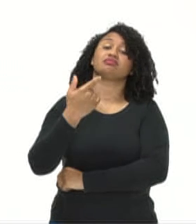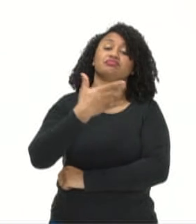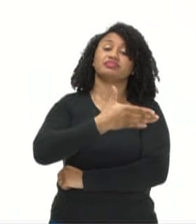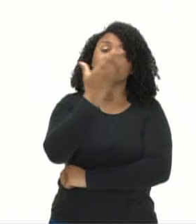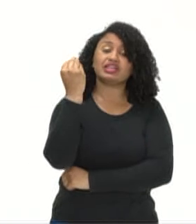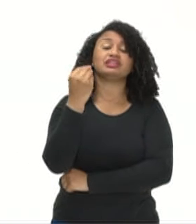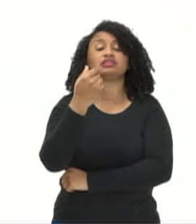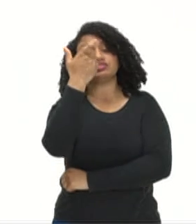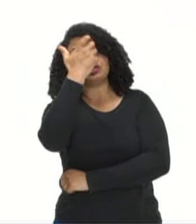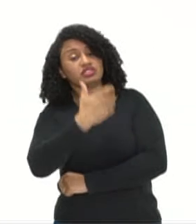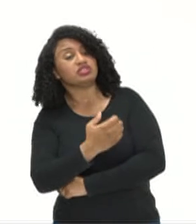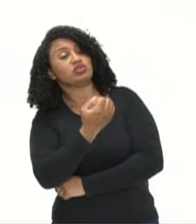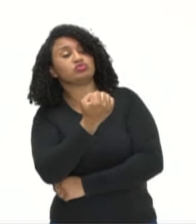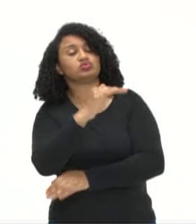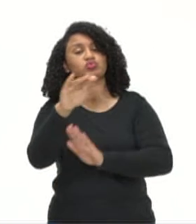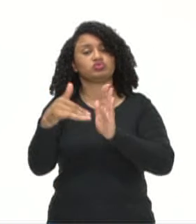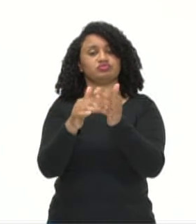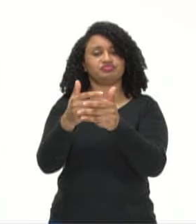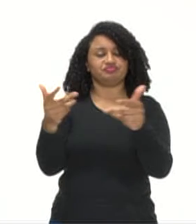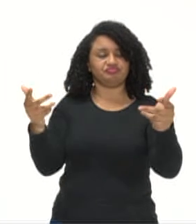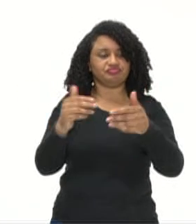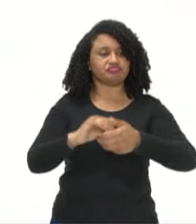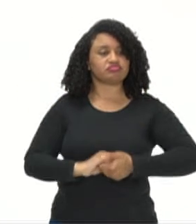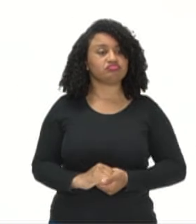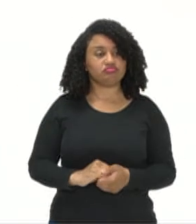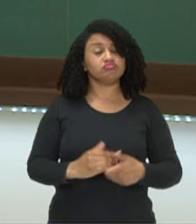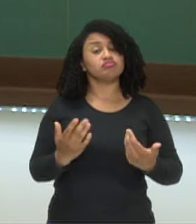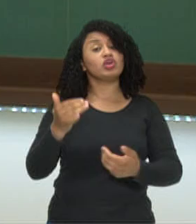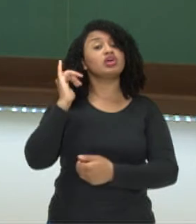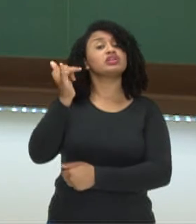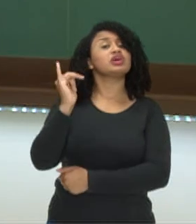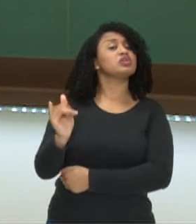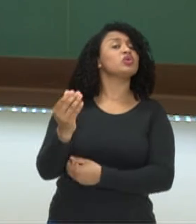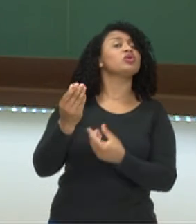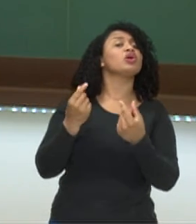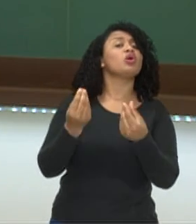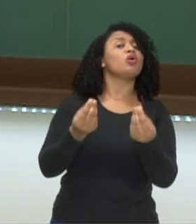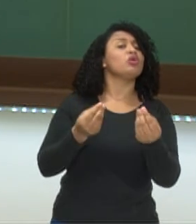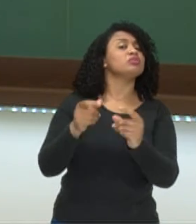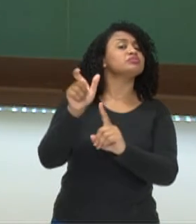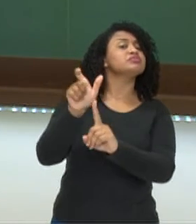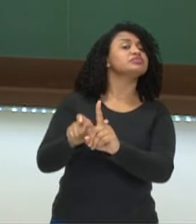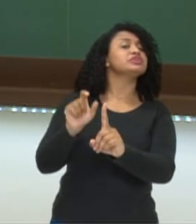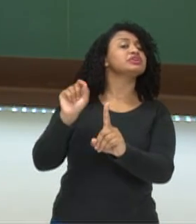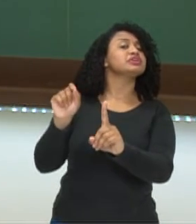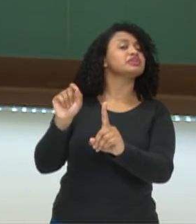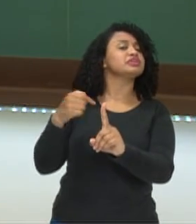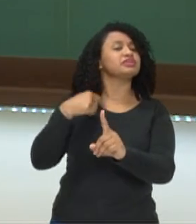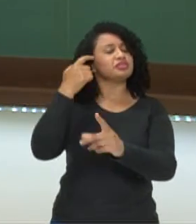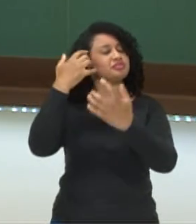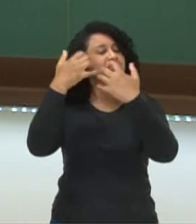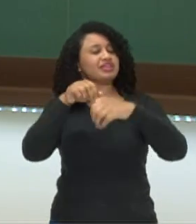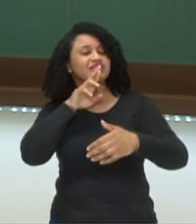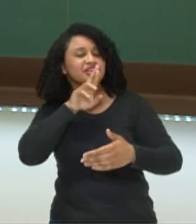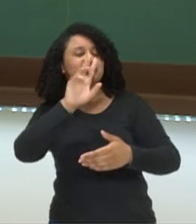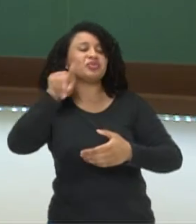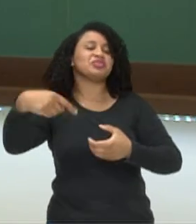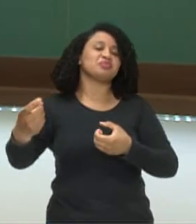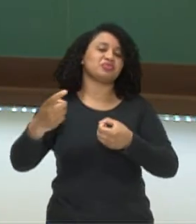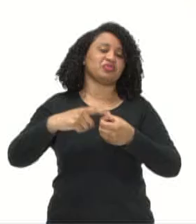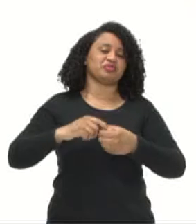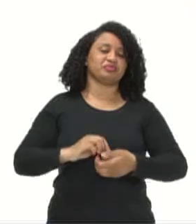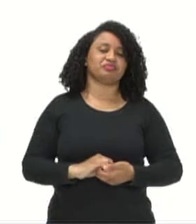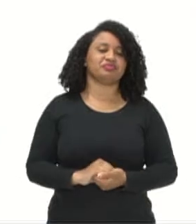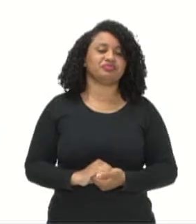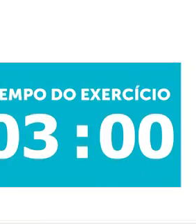si e de tudo. Como o narrador é classificado? Pensa? Faz aí que eu te aguardo aqui.